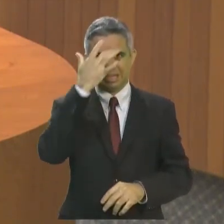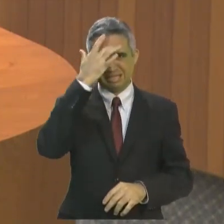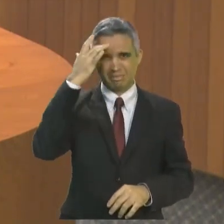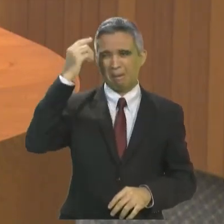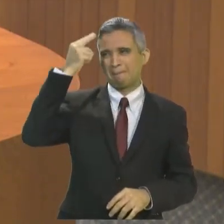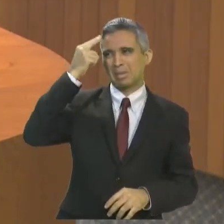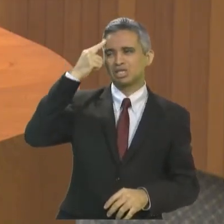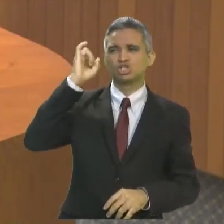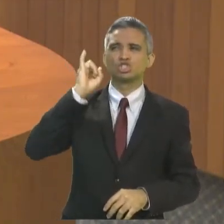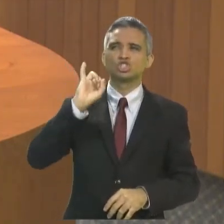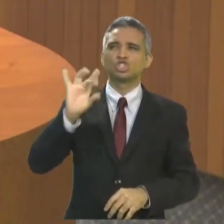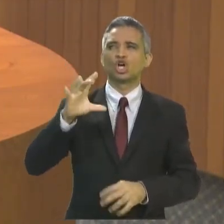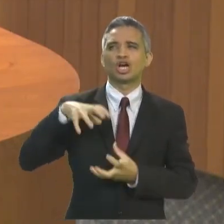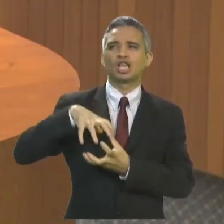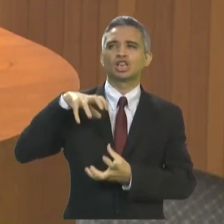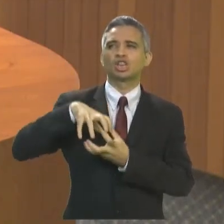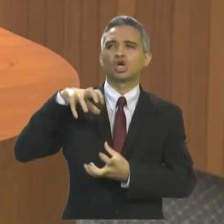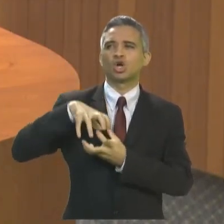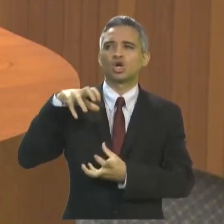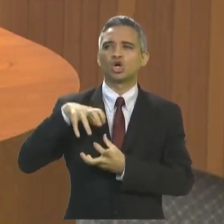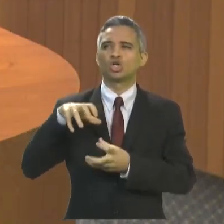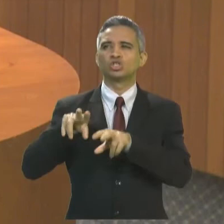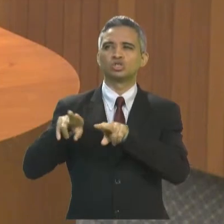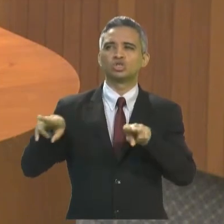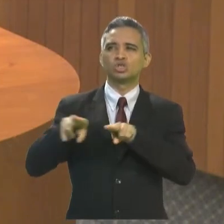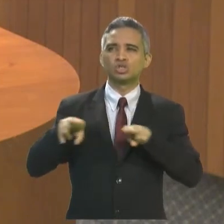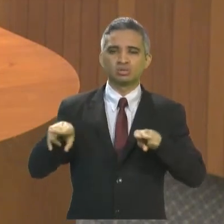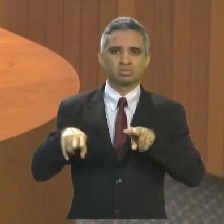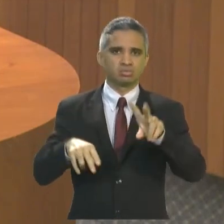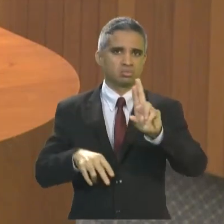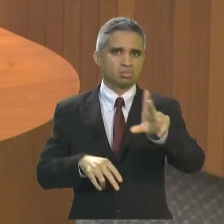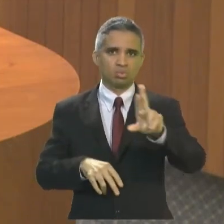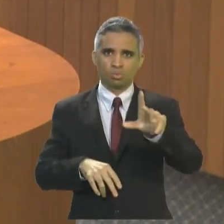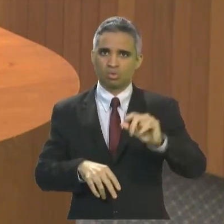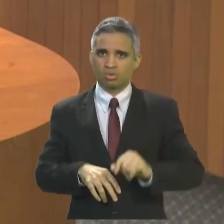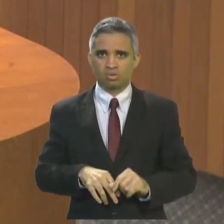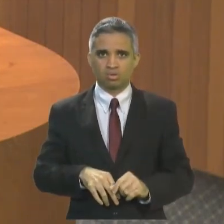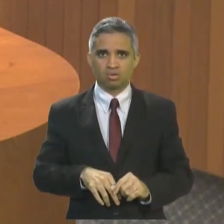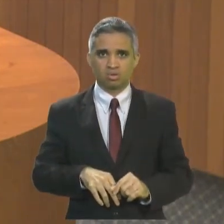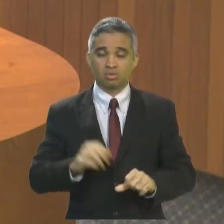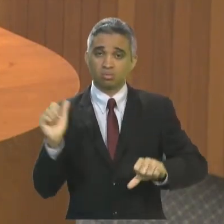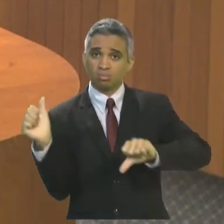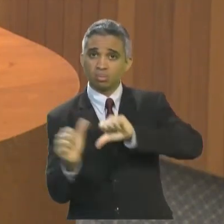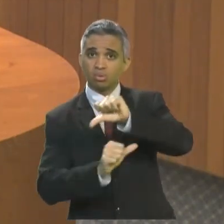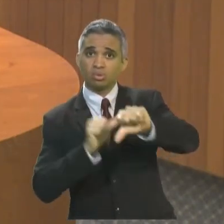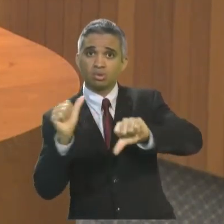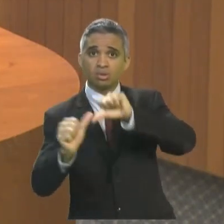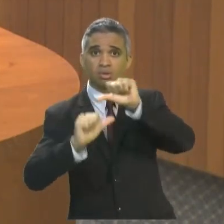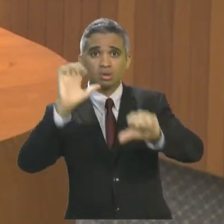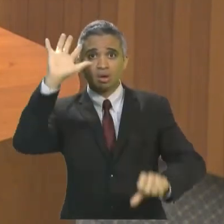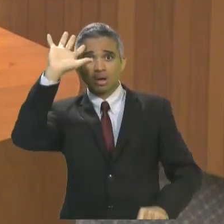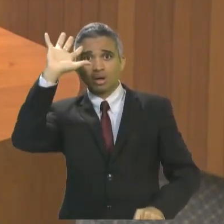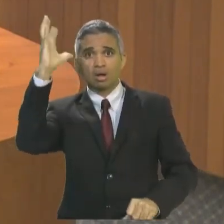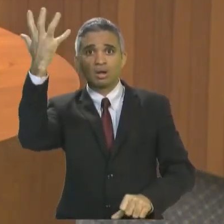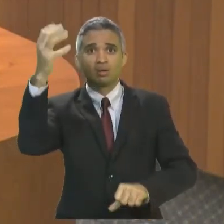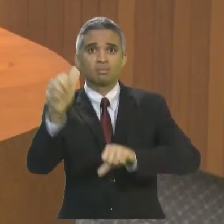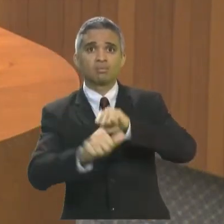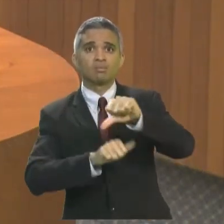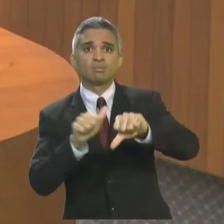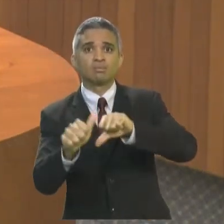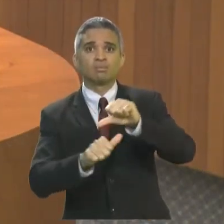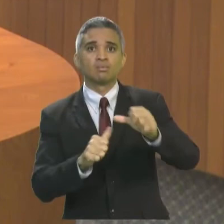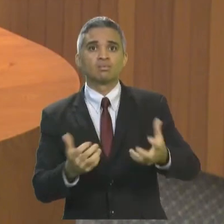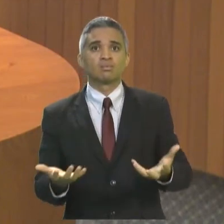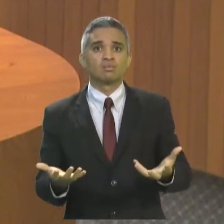neste momento de reinfecção em massa, nessa variação sazonal esperada, os mais